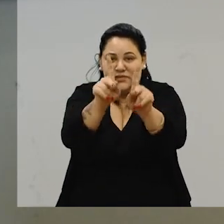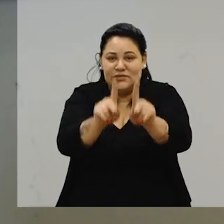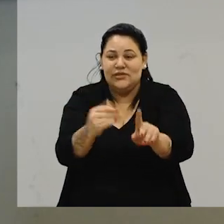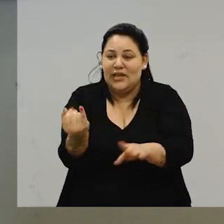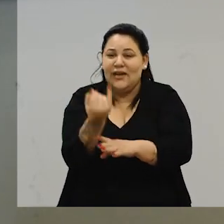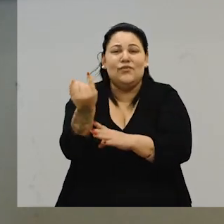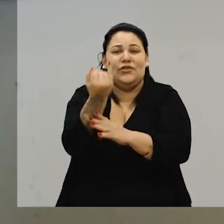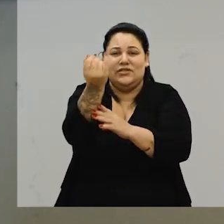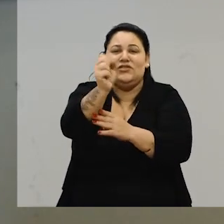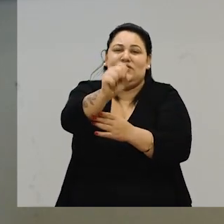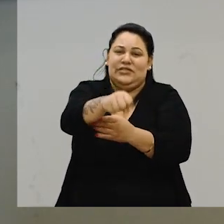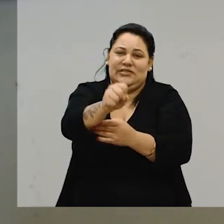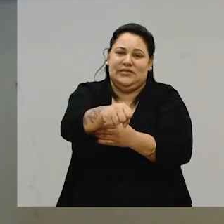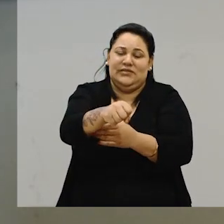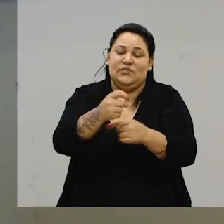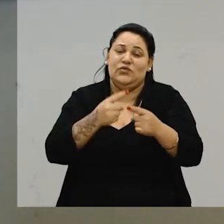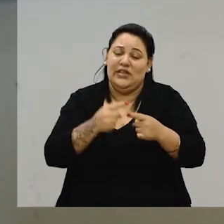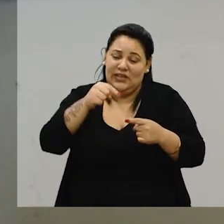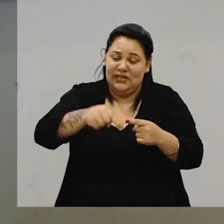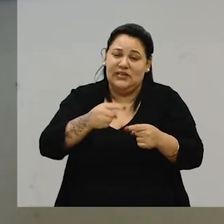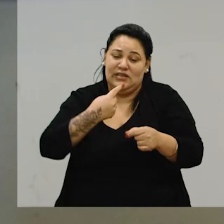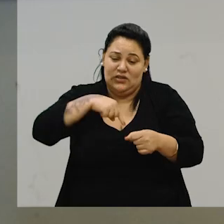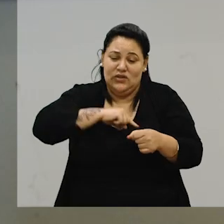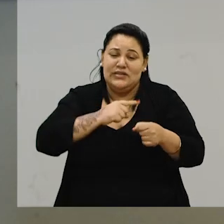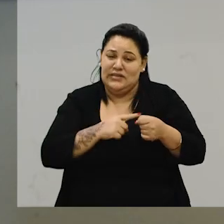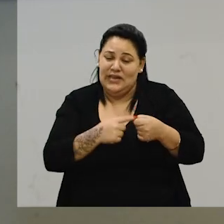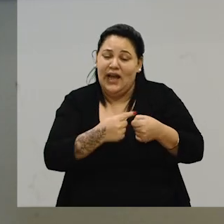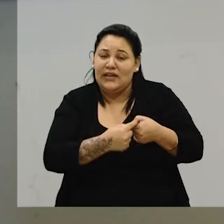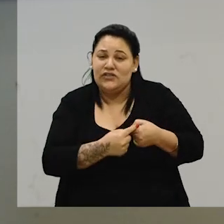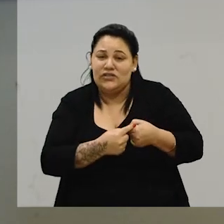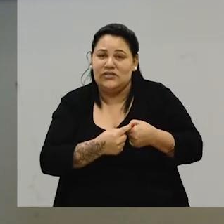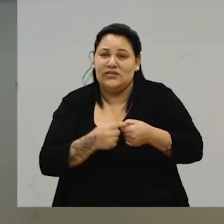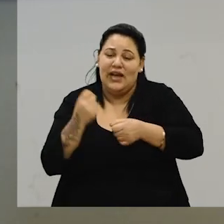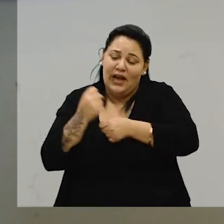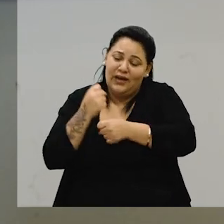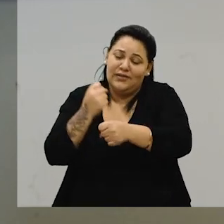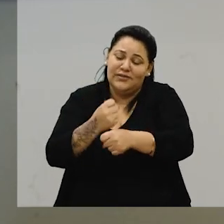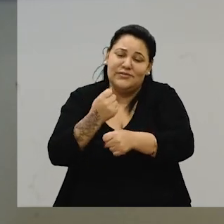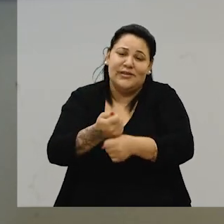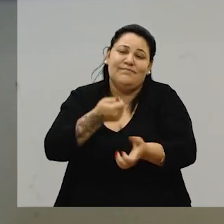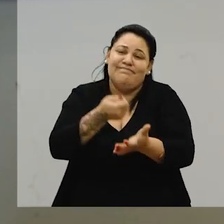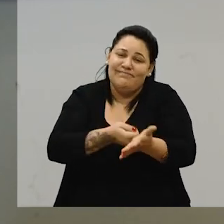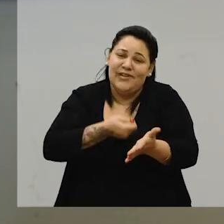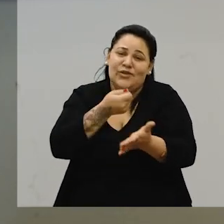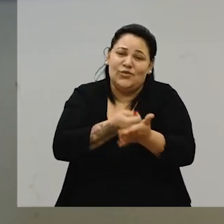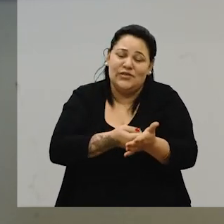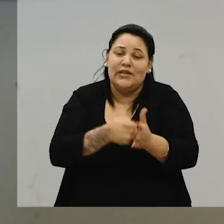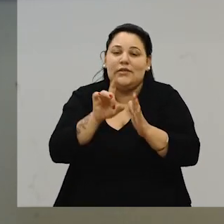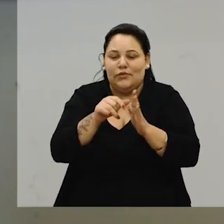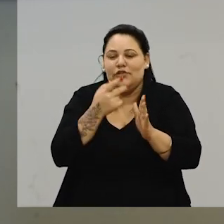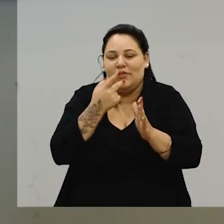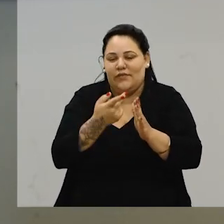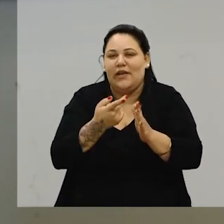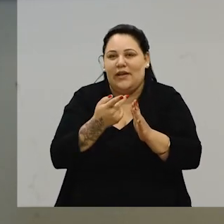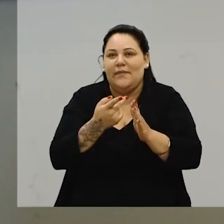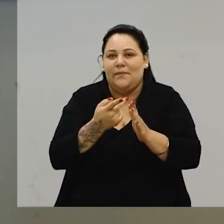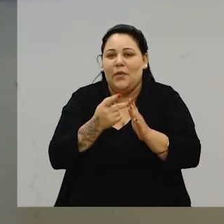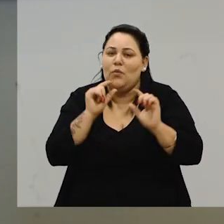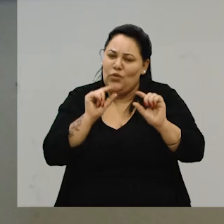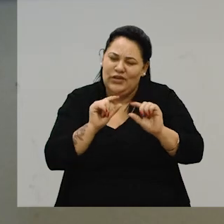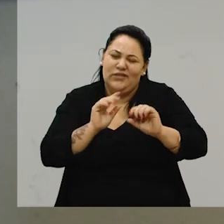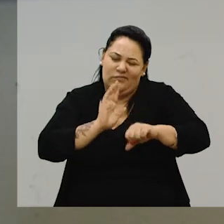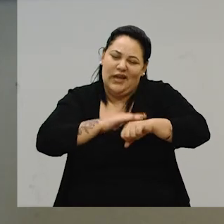né, para esse segmento, né, que na nossa cidade ele há anos vem lutando, né, depois a gente vai falar um pouquinho mais